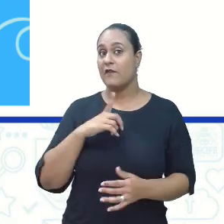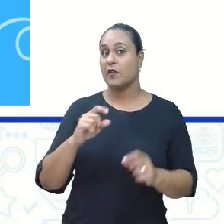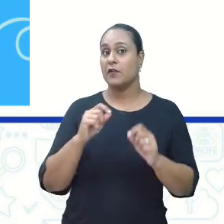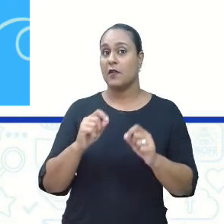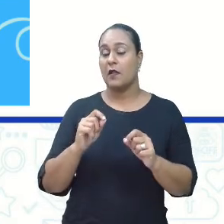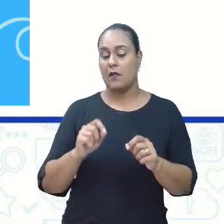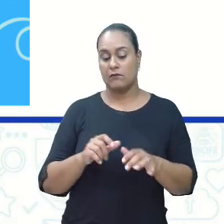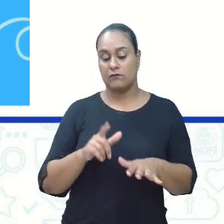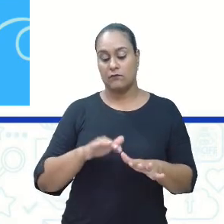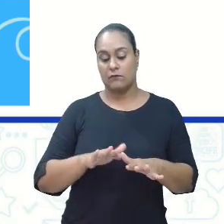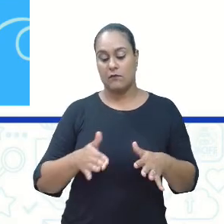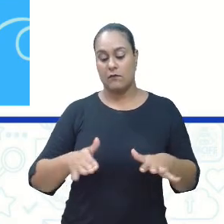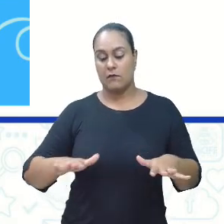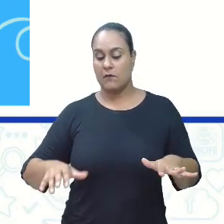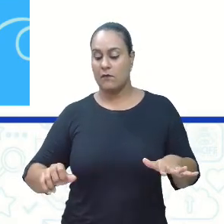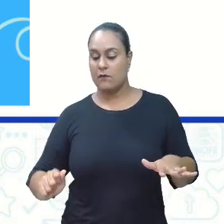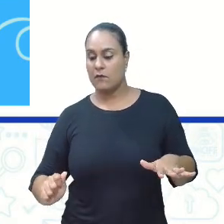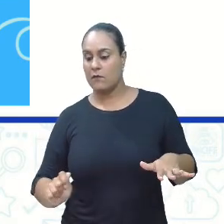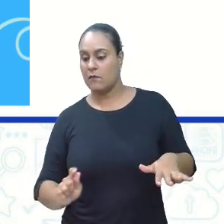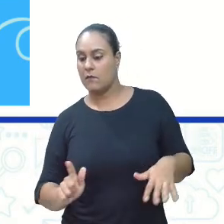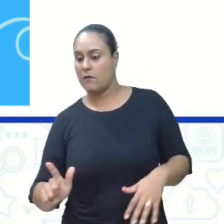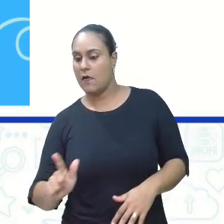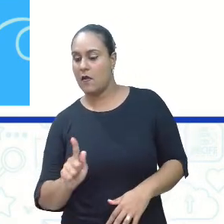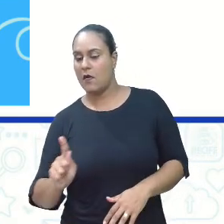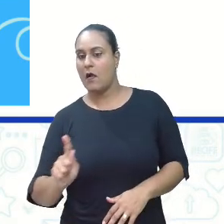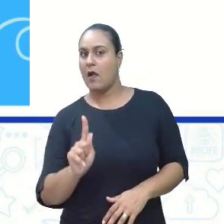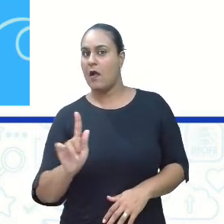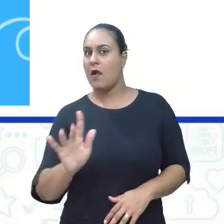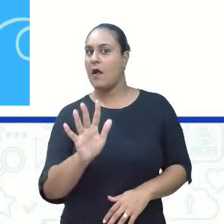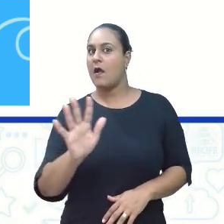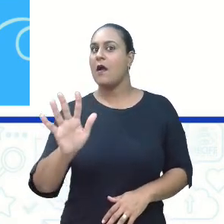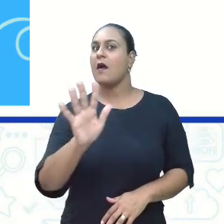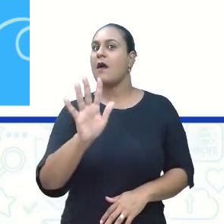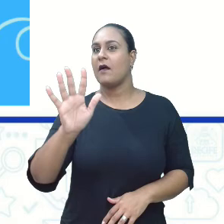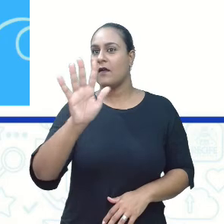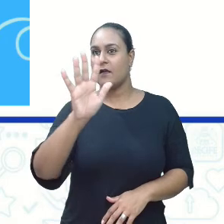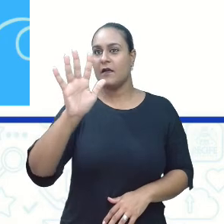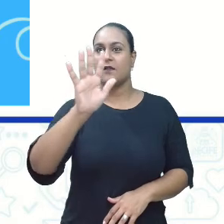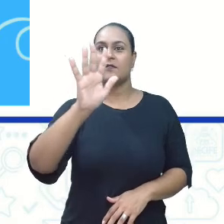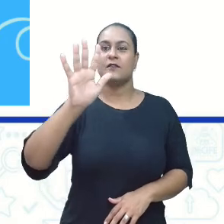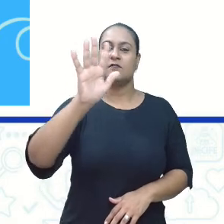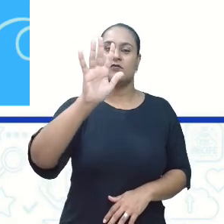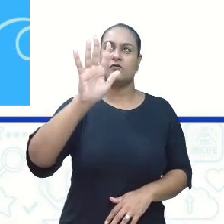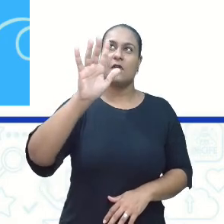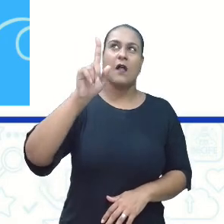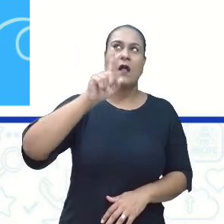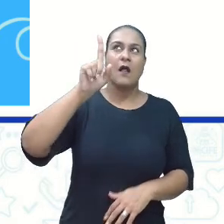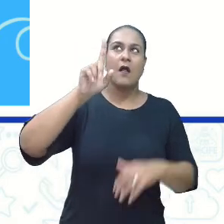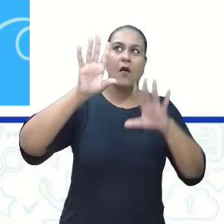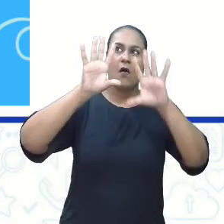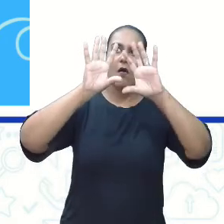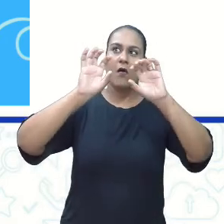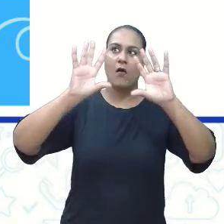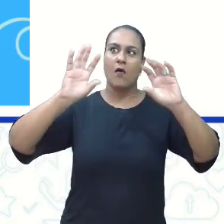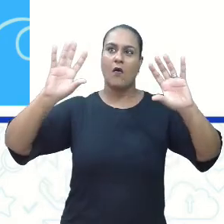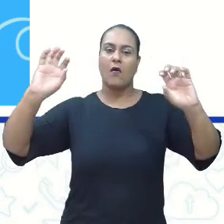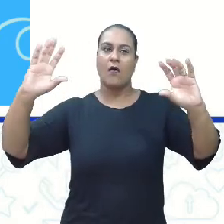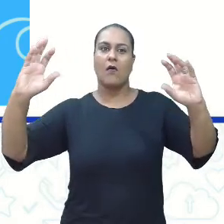essa evaporação no estado gasoso, vai se tornar em líquido lá em cima, ou na